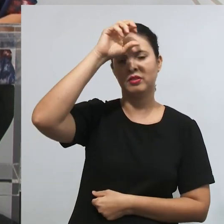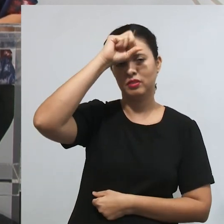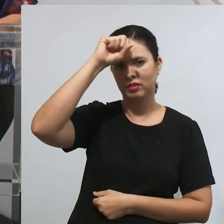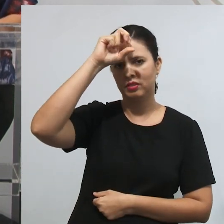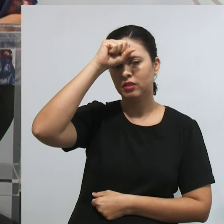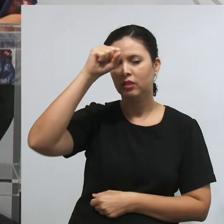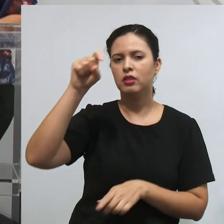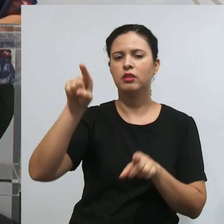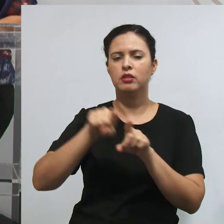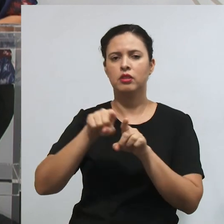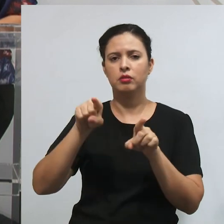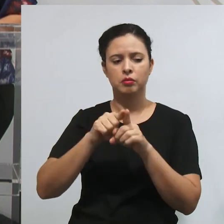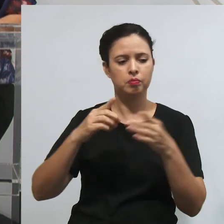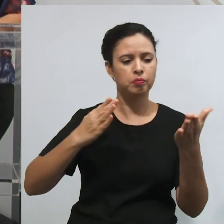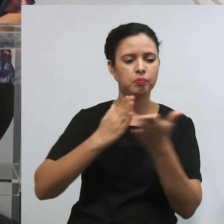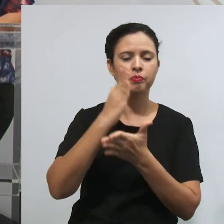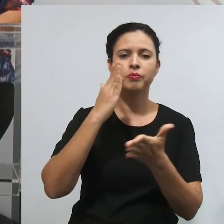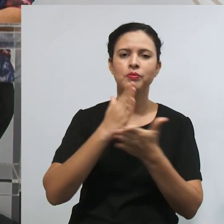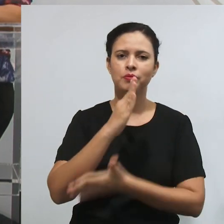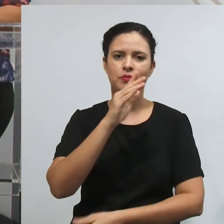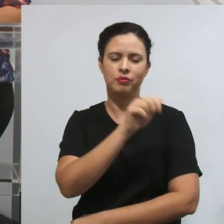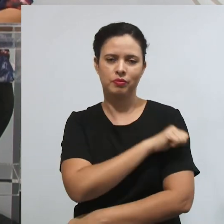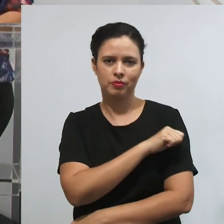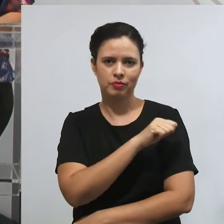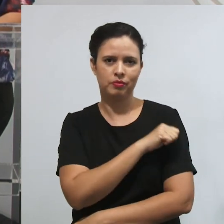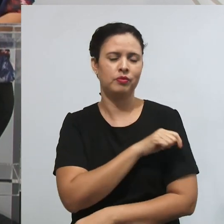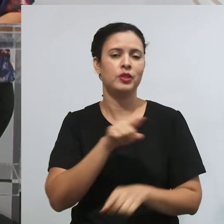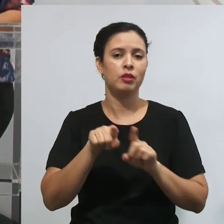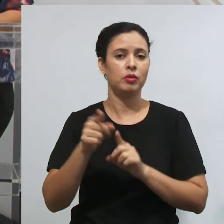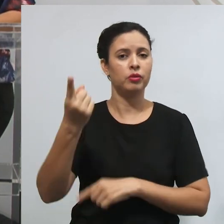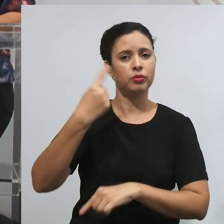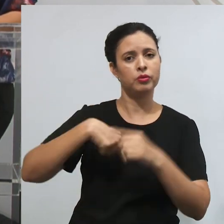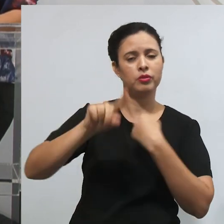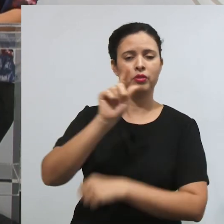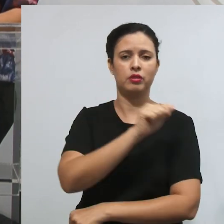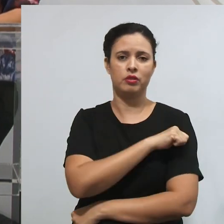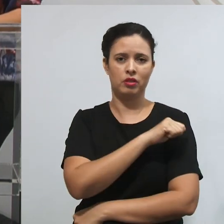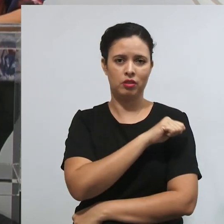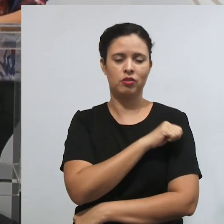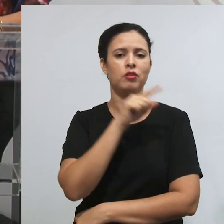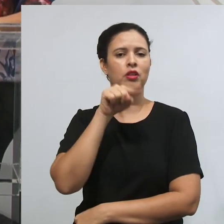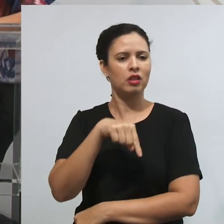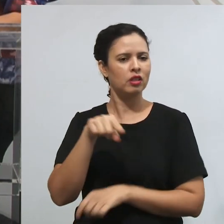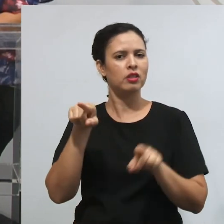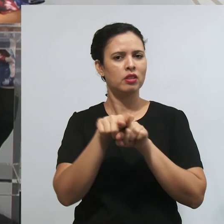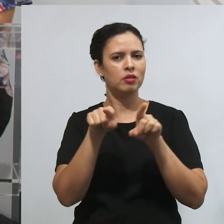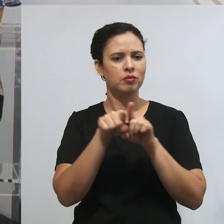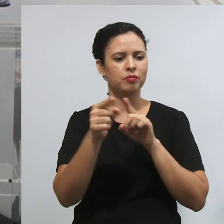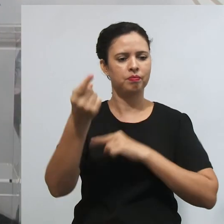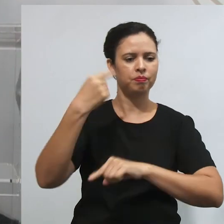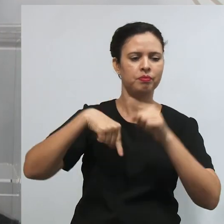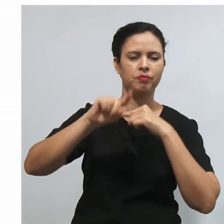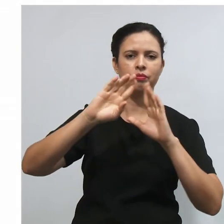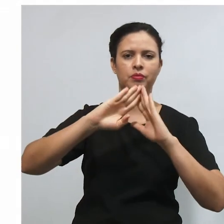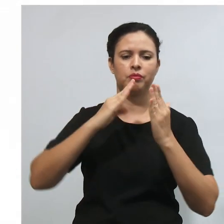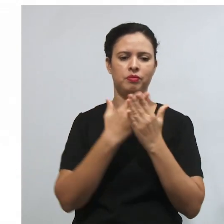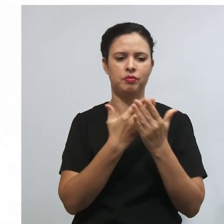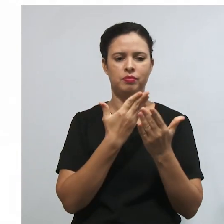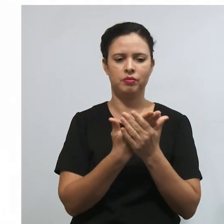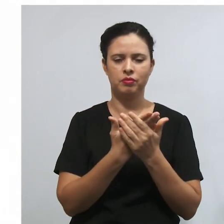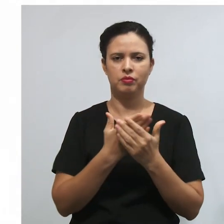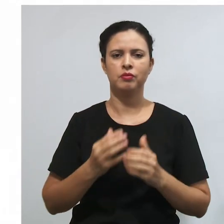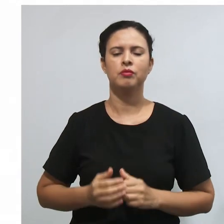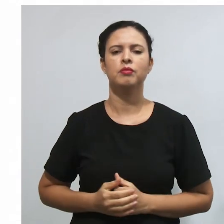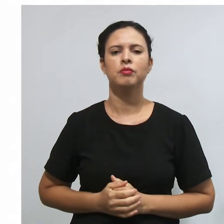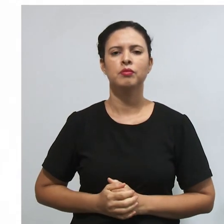a aprovação do aluno. E o sucesso do aluno é o sucesso da escola. E aí a gente sabe que